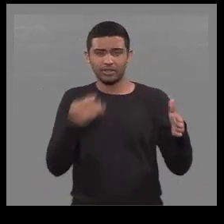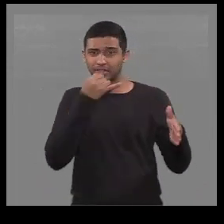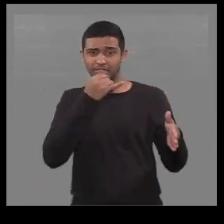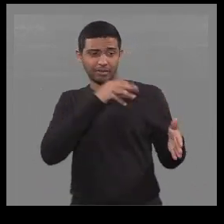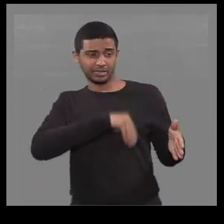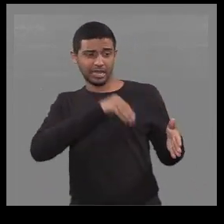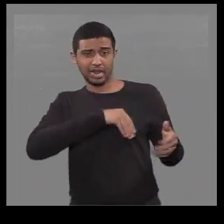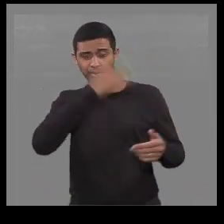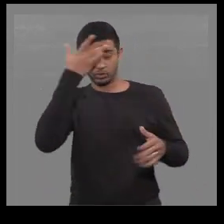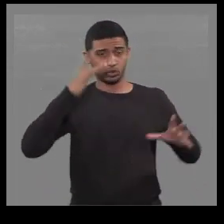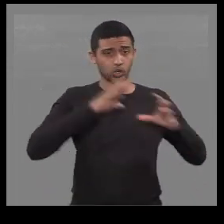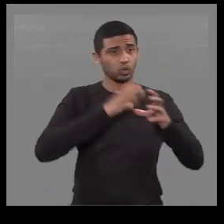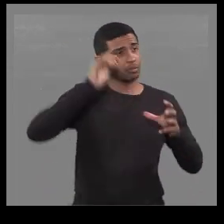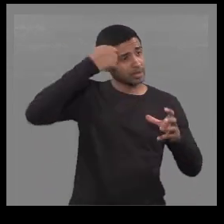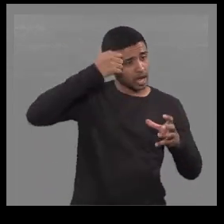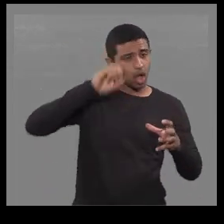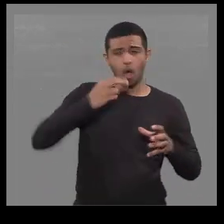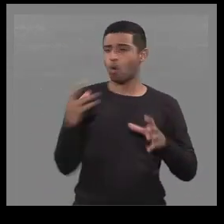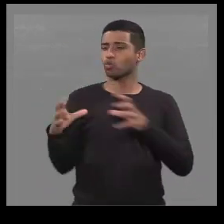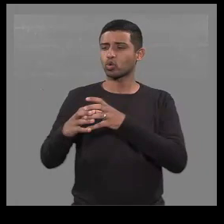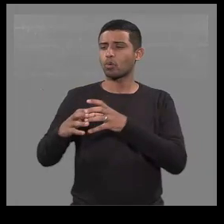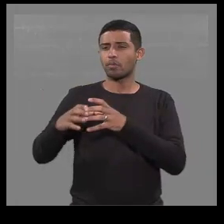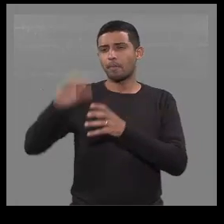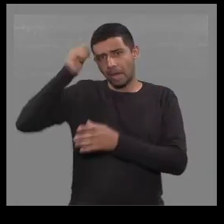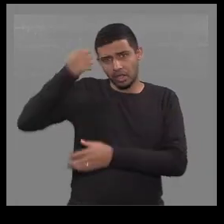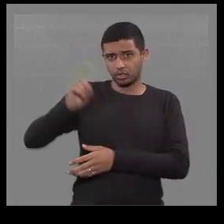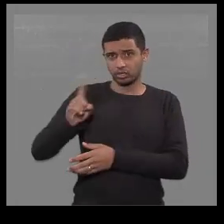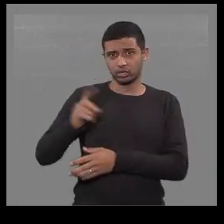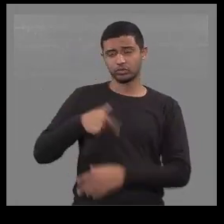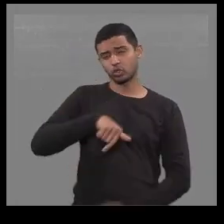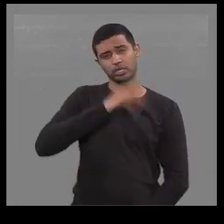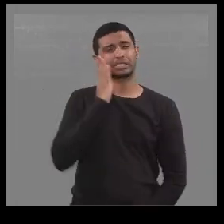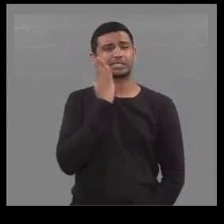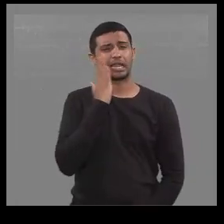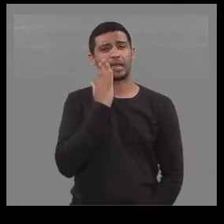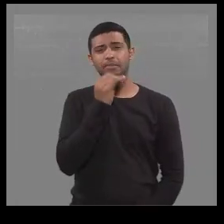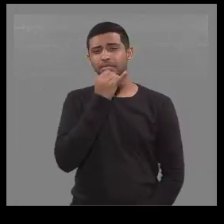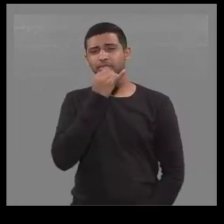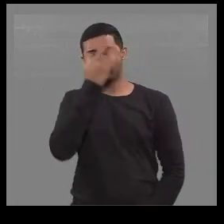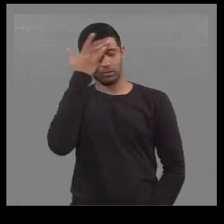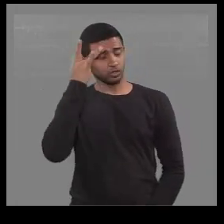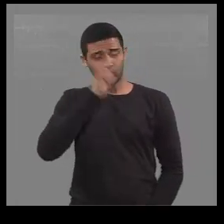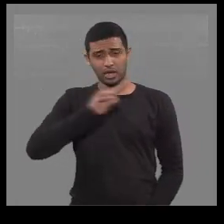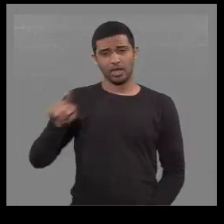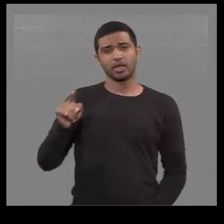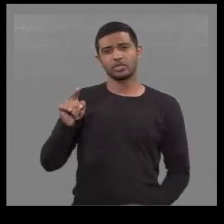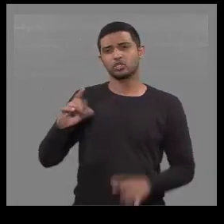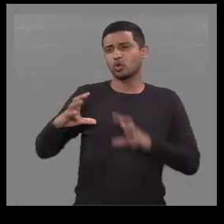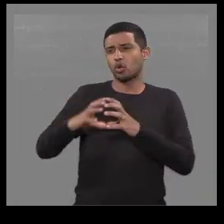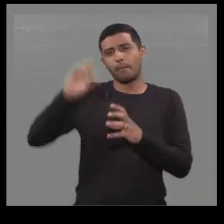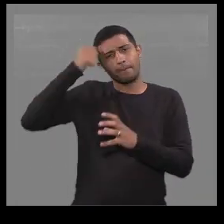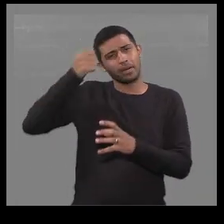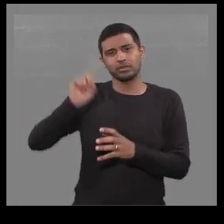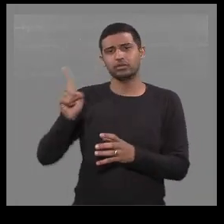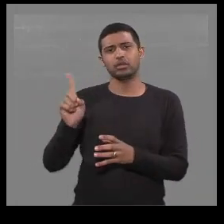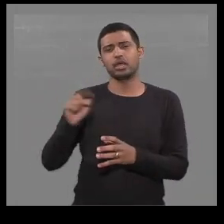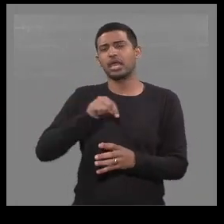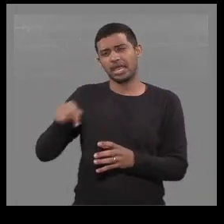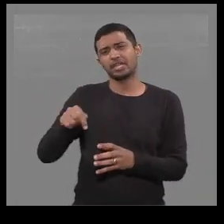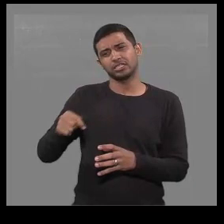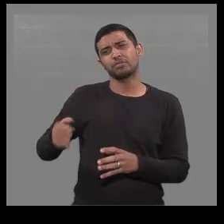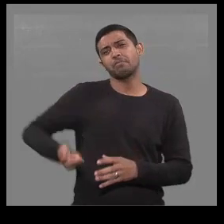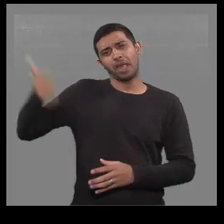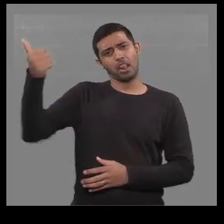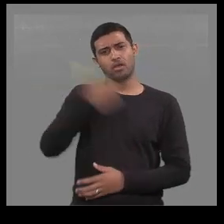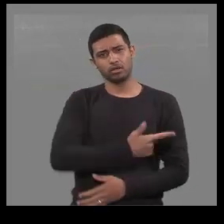entre salários de pessoas negras e não negras, né? A gente sabe que pessoas não negras recebem mais do